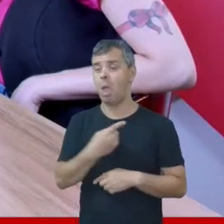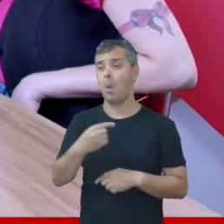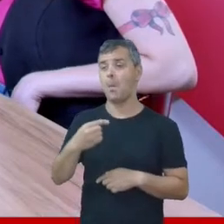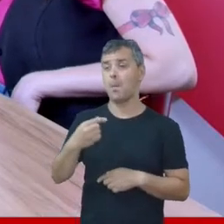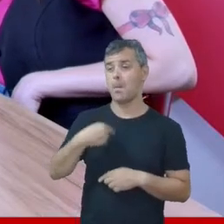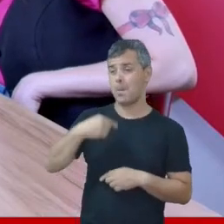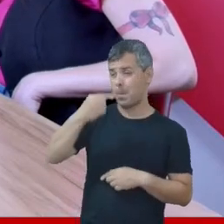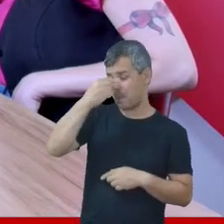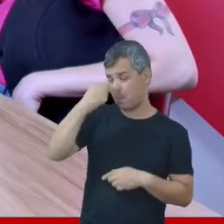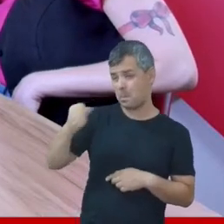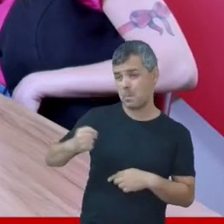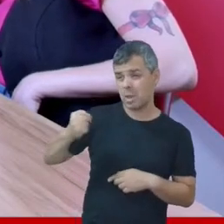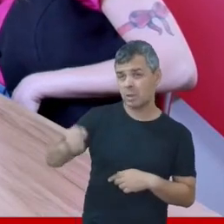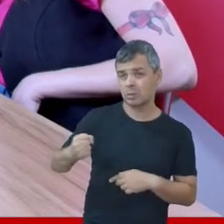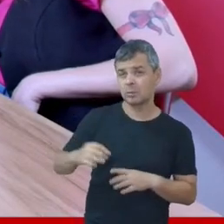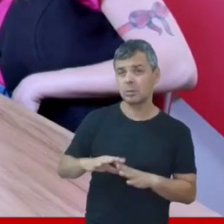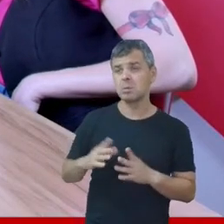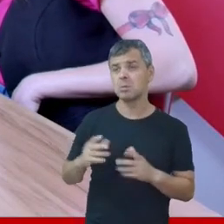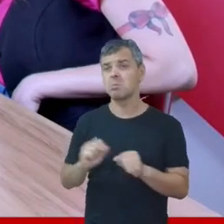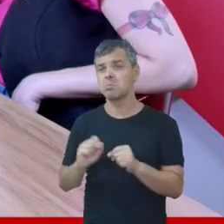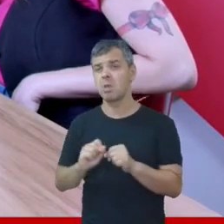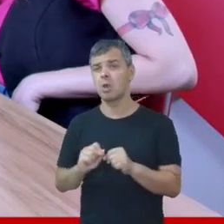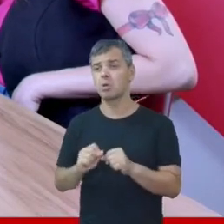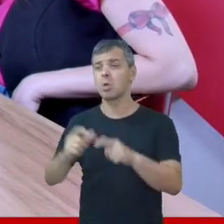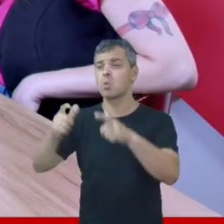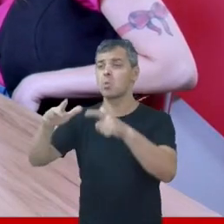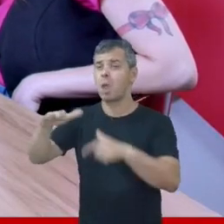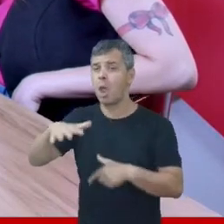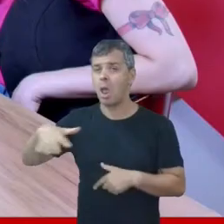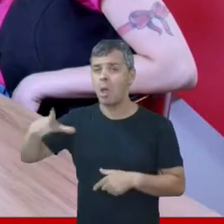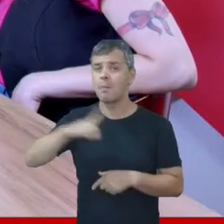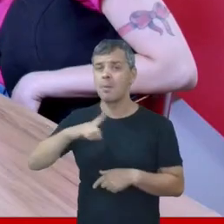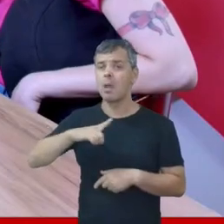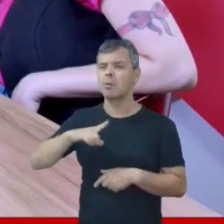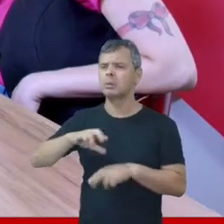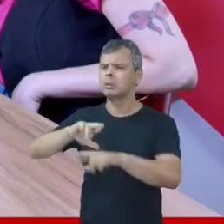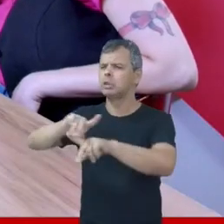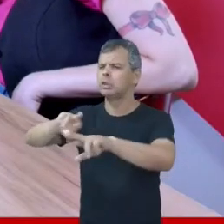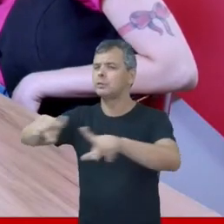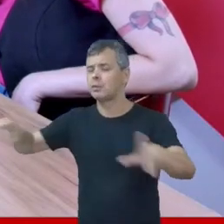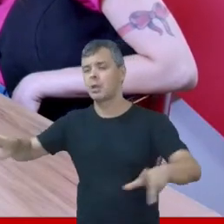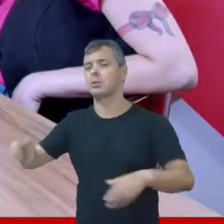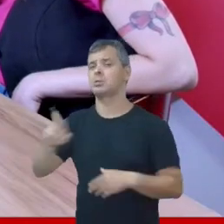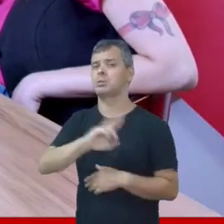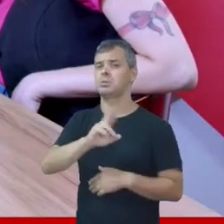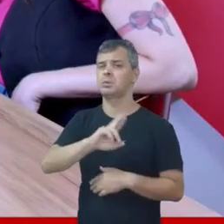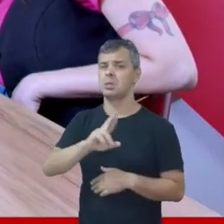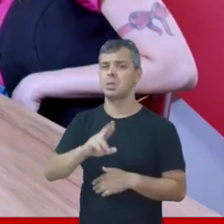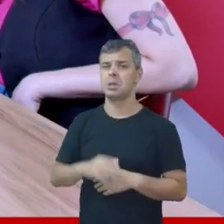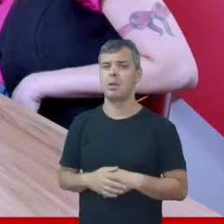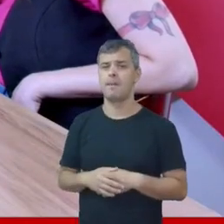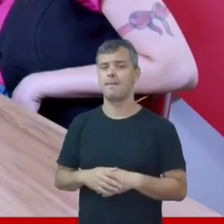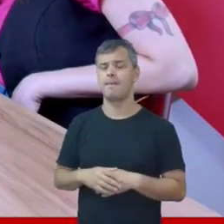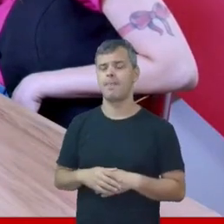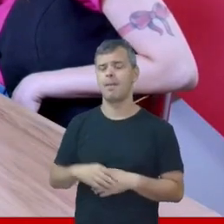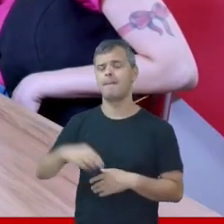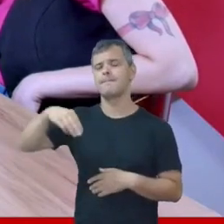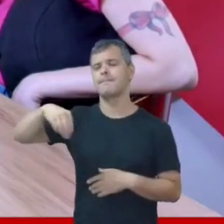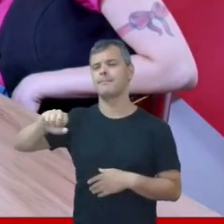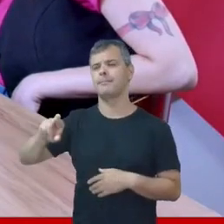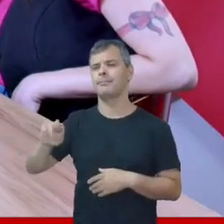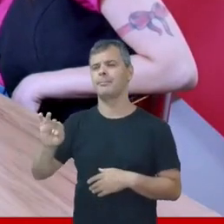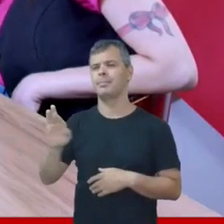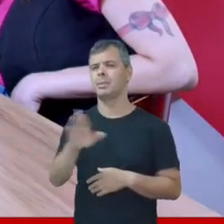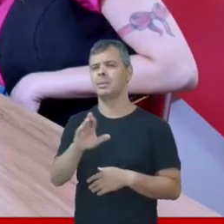pastores. Essas pessoas, elas estão em um espaço que existe pessoas de várias outras religiões, de matrizes africanas,